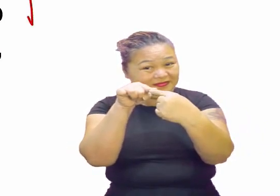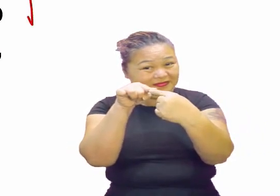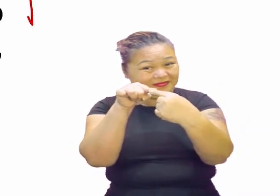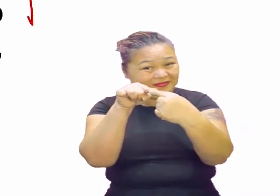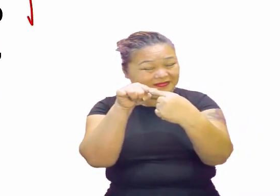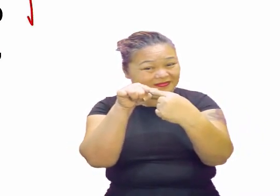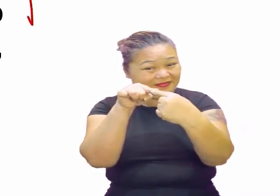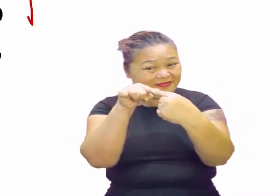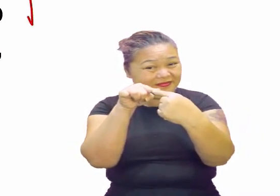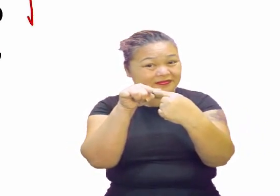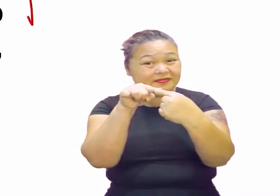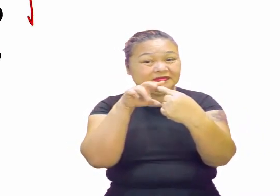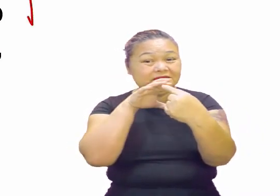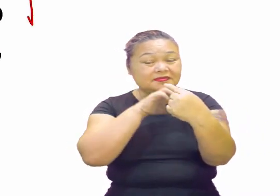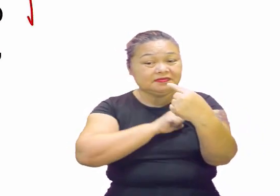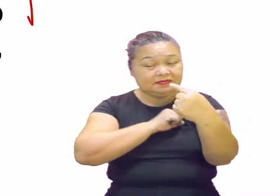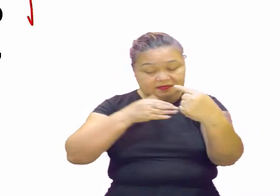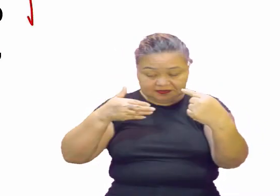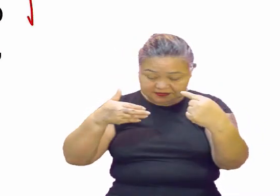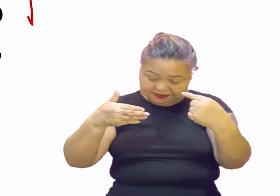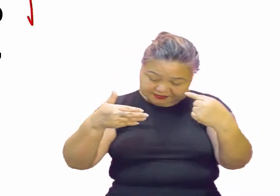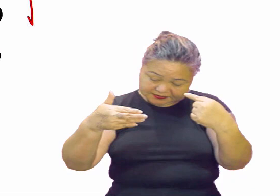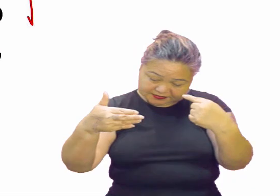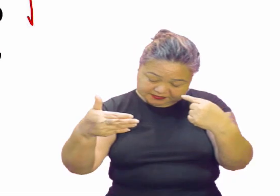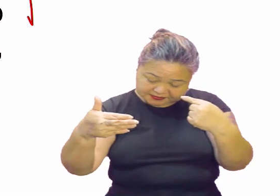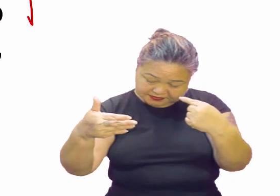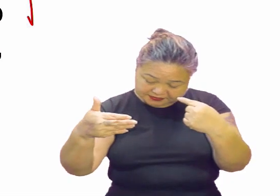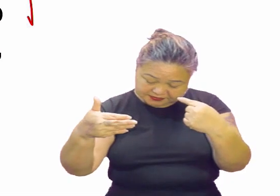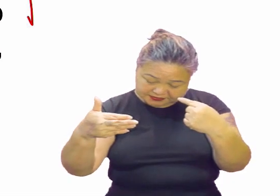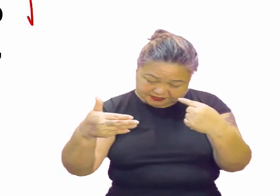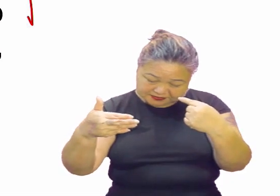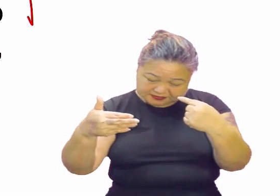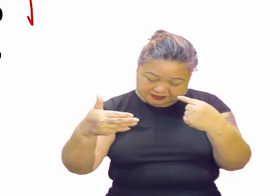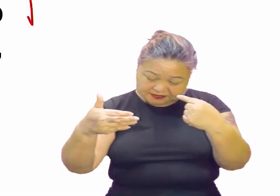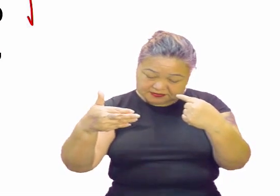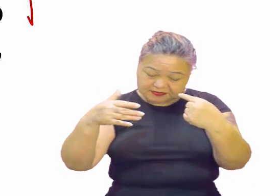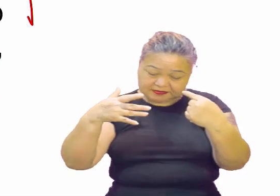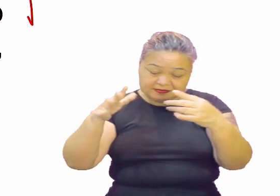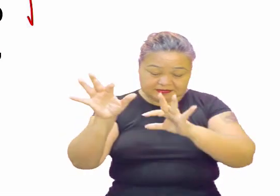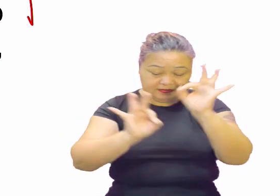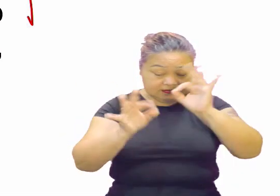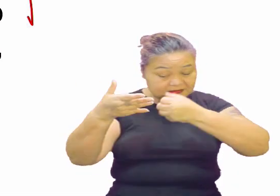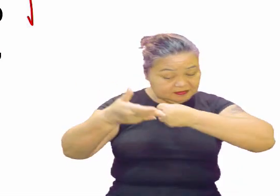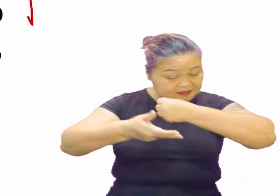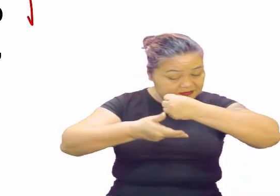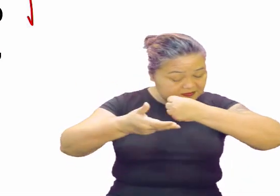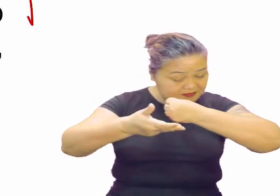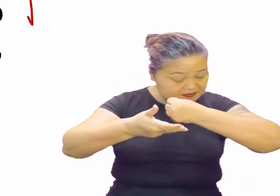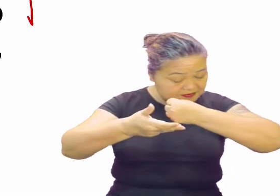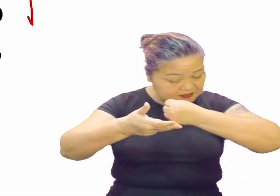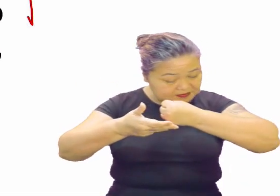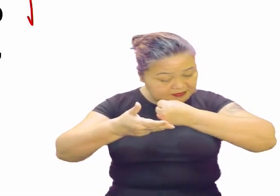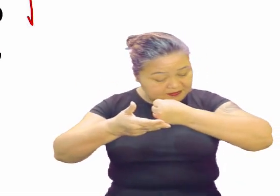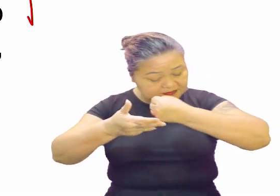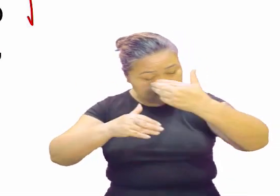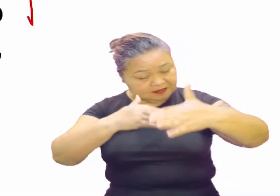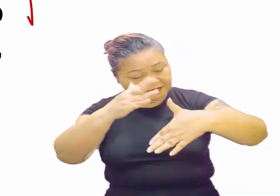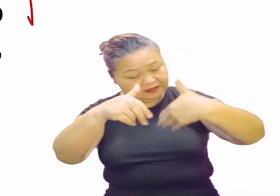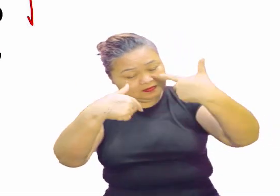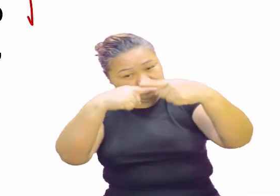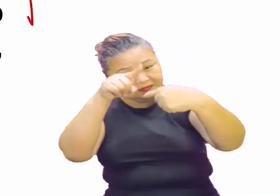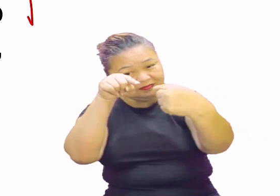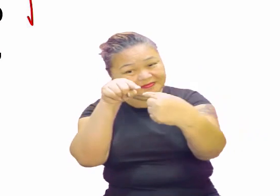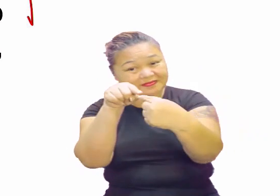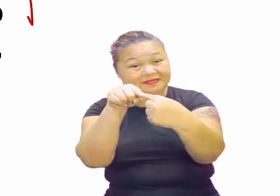aí? O amor por princípio, a ordem por base e o progresso por